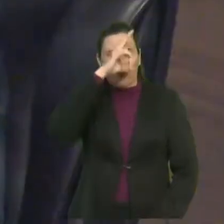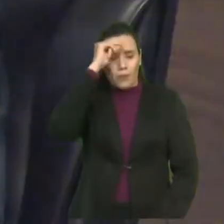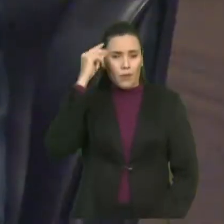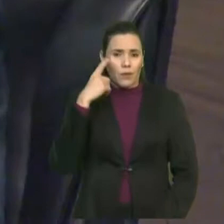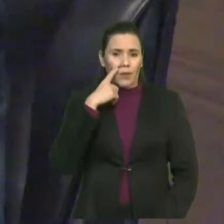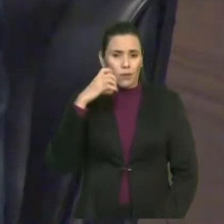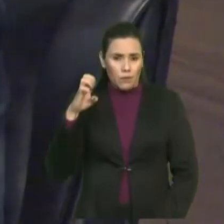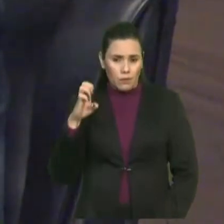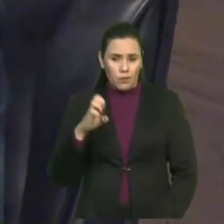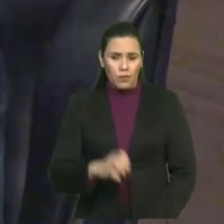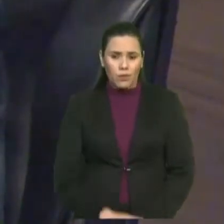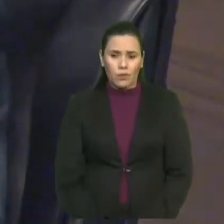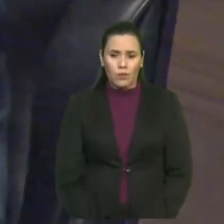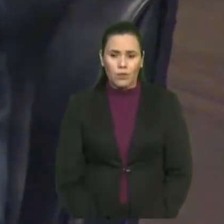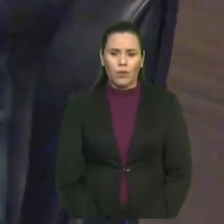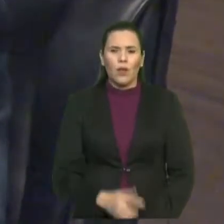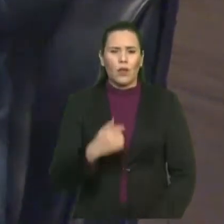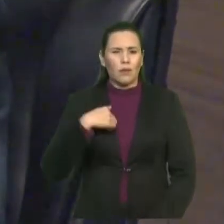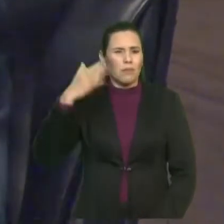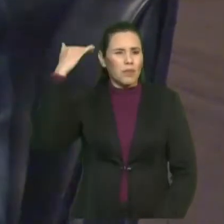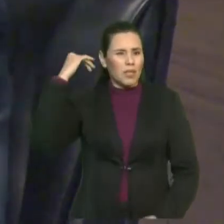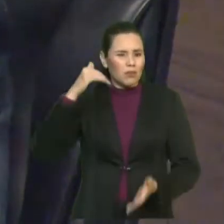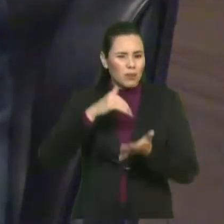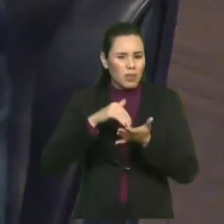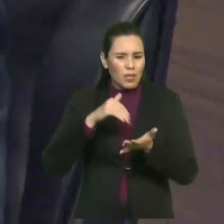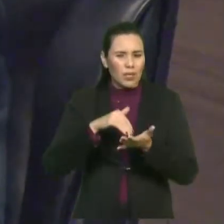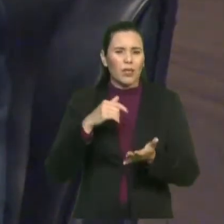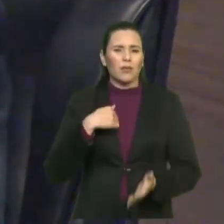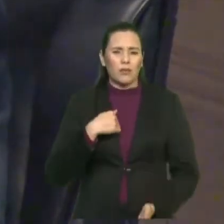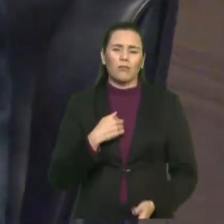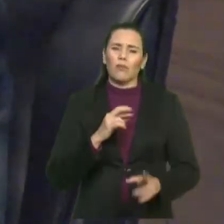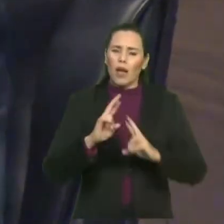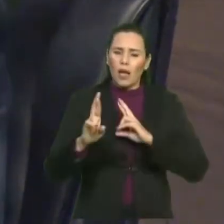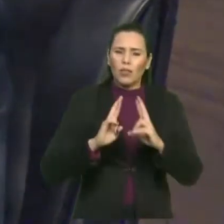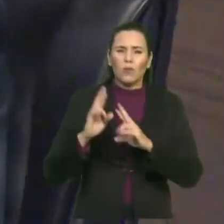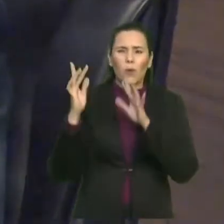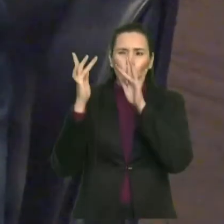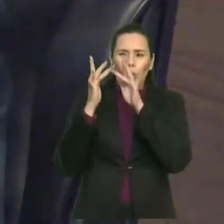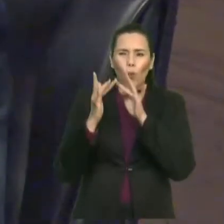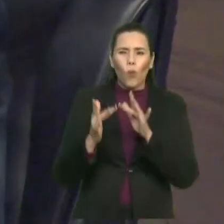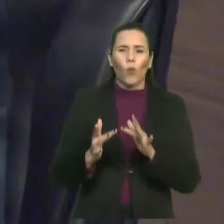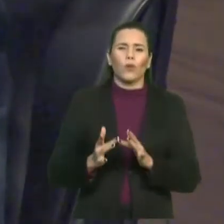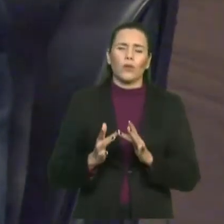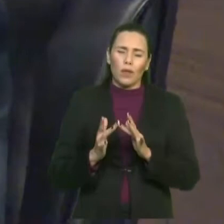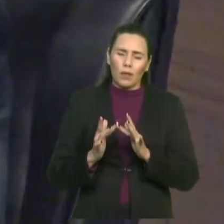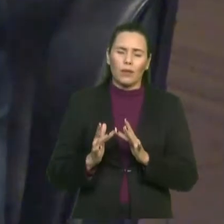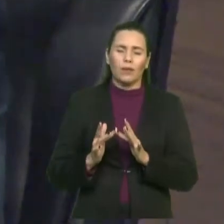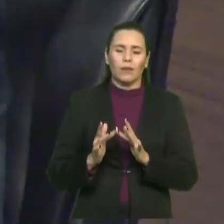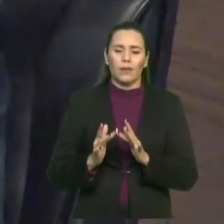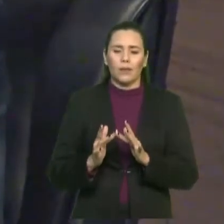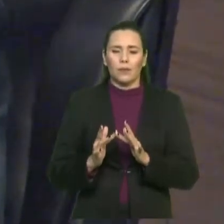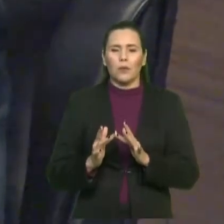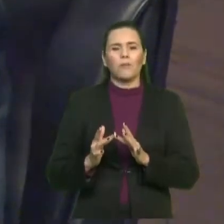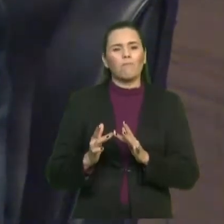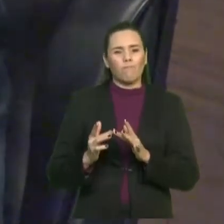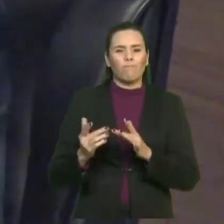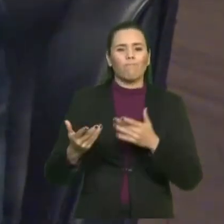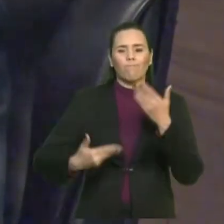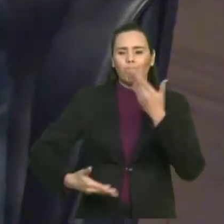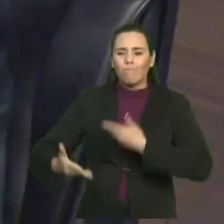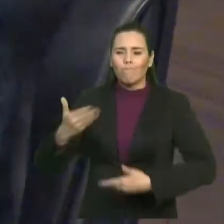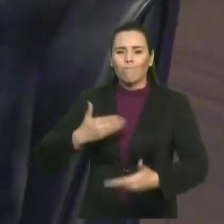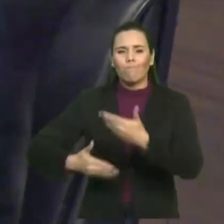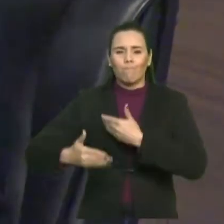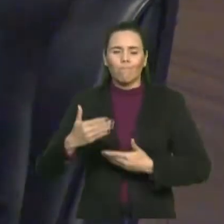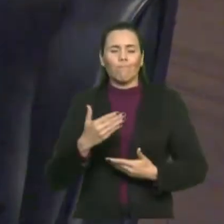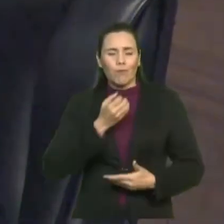Júnior, de quem fui secretário e tive uma convivência harmoniosa, afetuosa, e quando tive a oportunidade